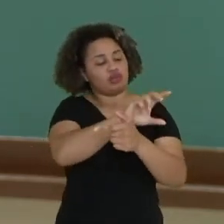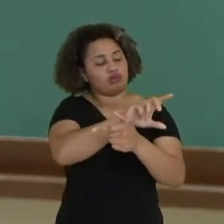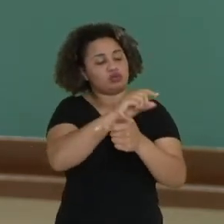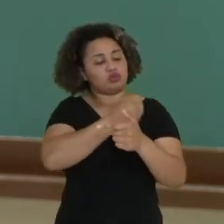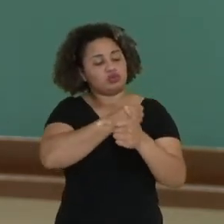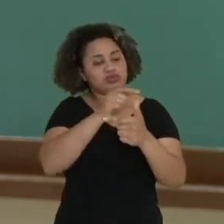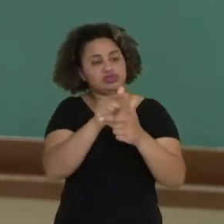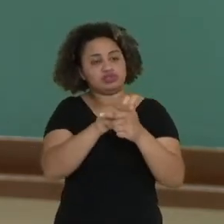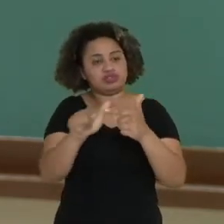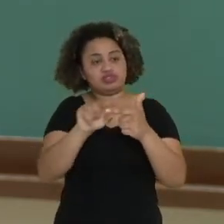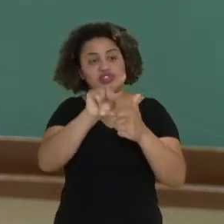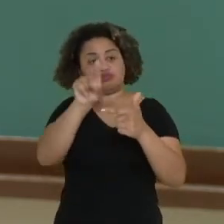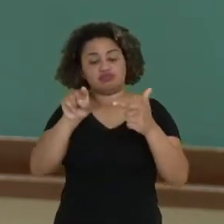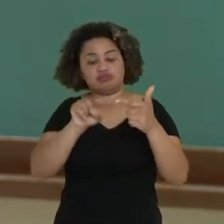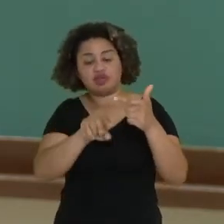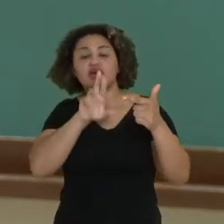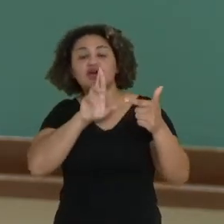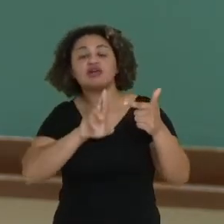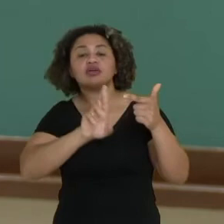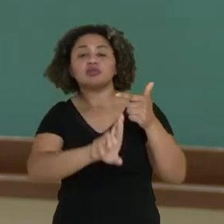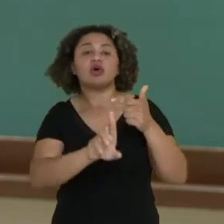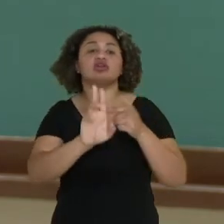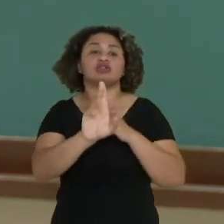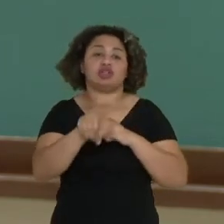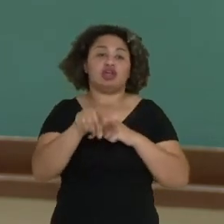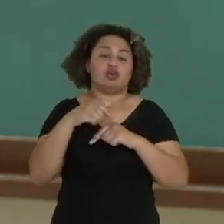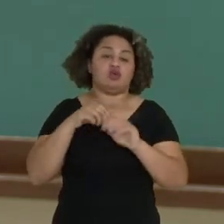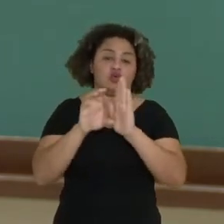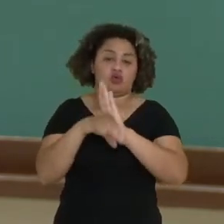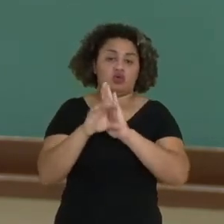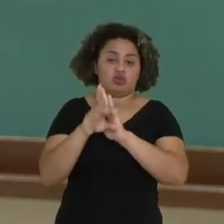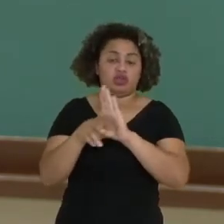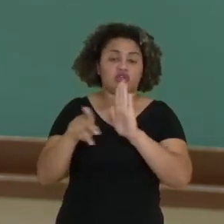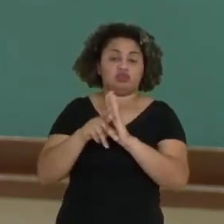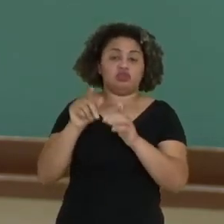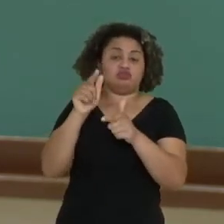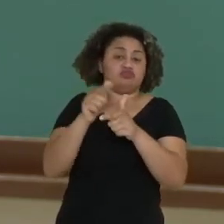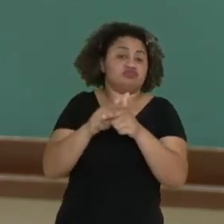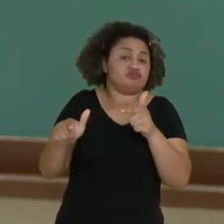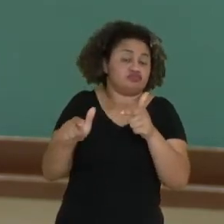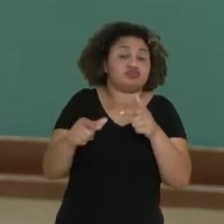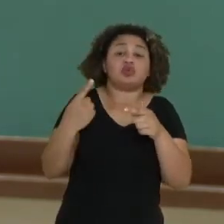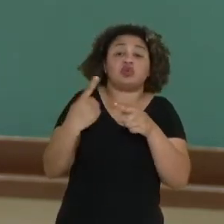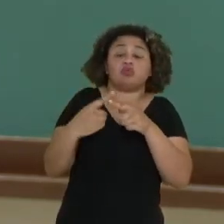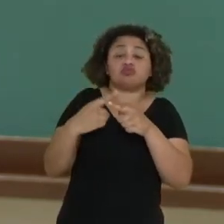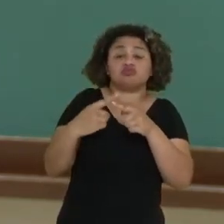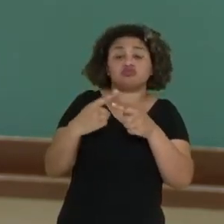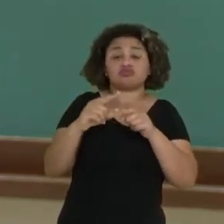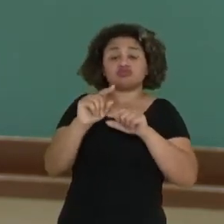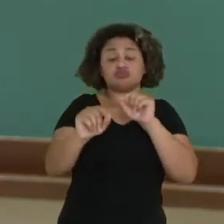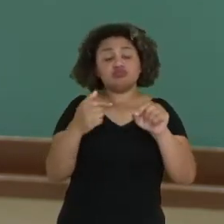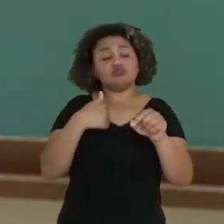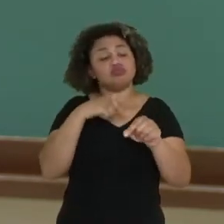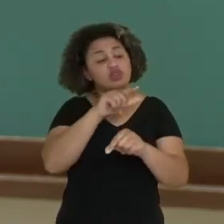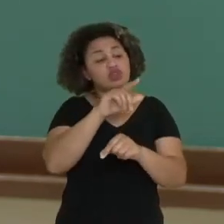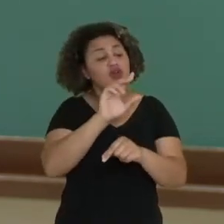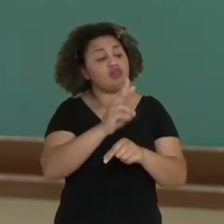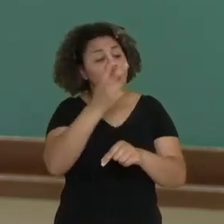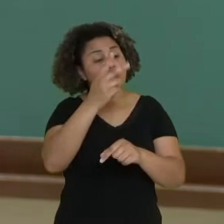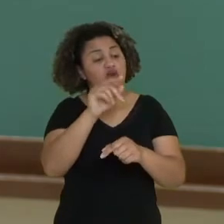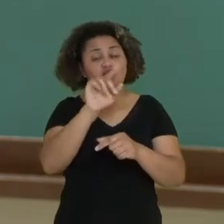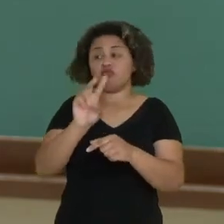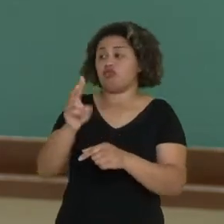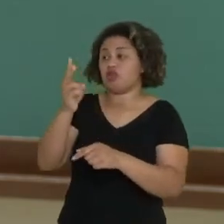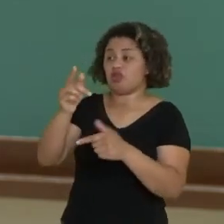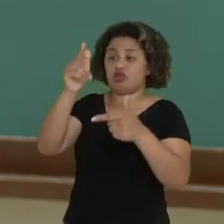diretamente associada com o conceito de divisão, porque é simplesmente o fato, às vezes, de você dividir um número